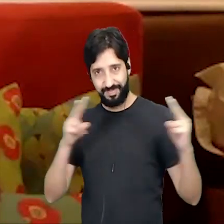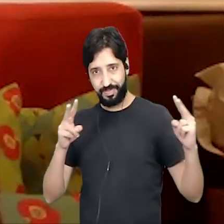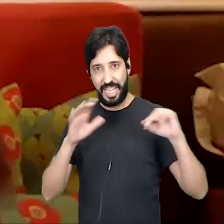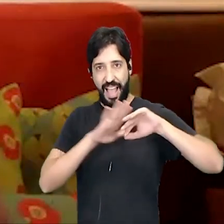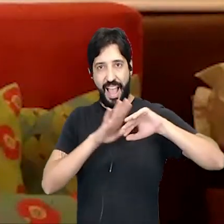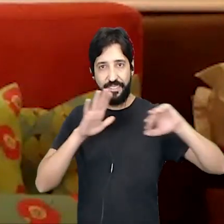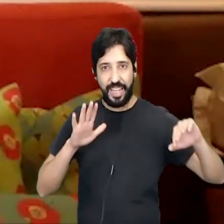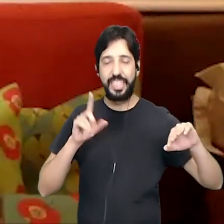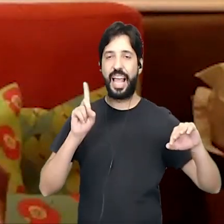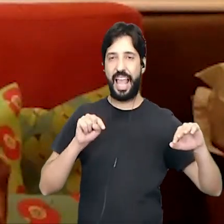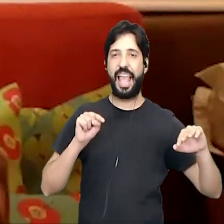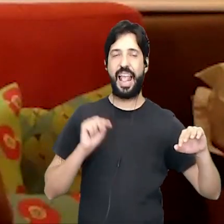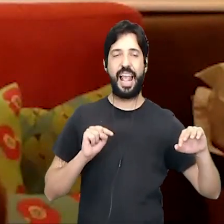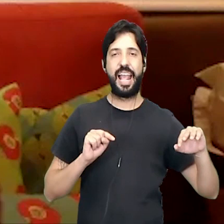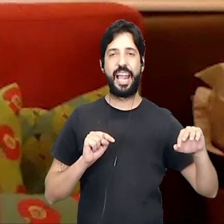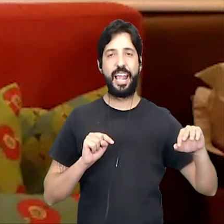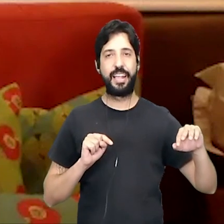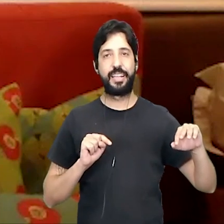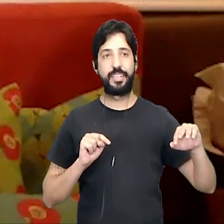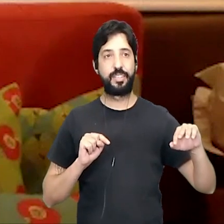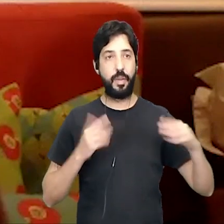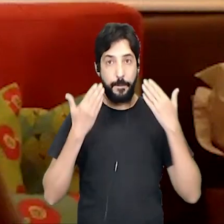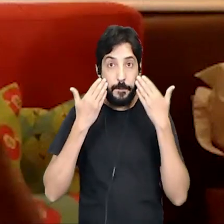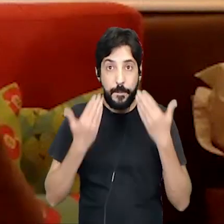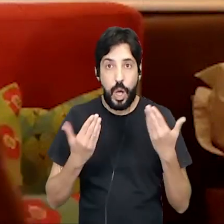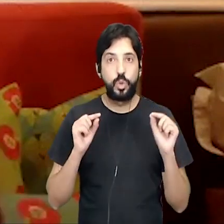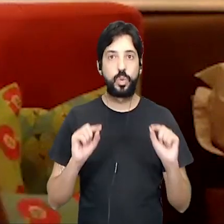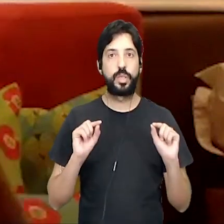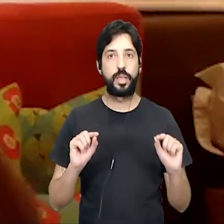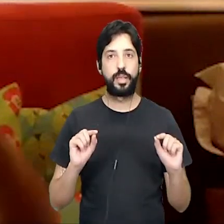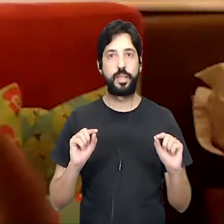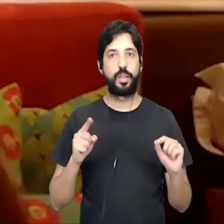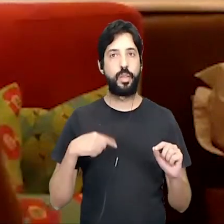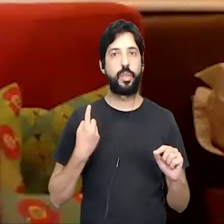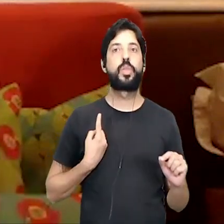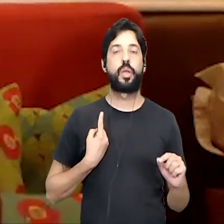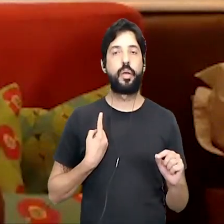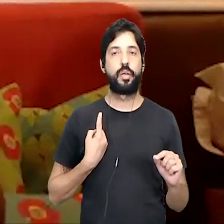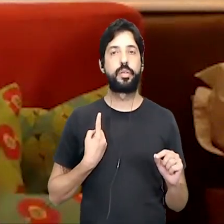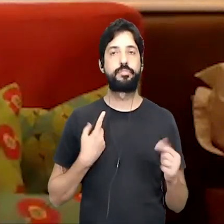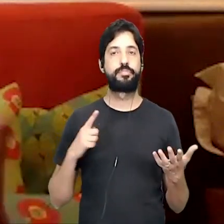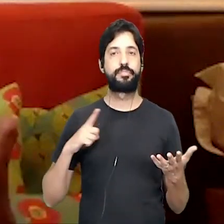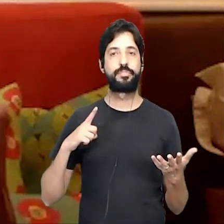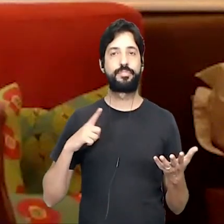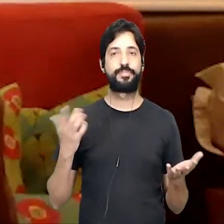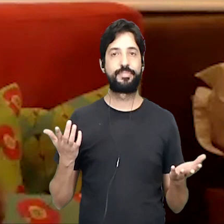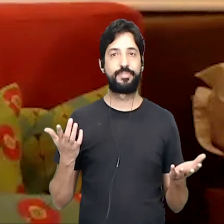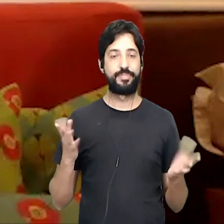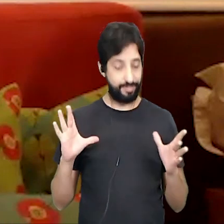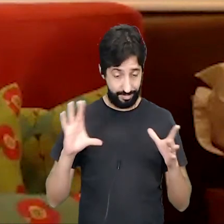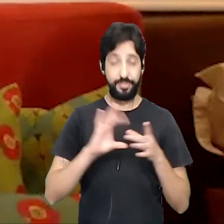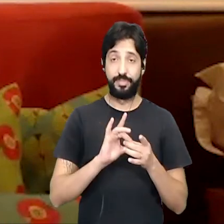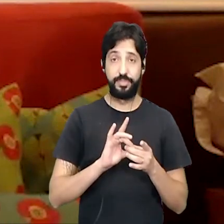A condição do isolamento, ela só evidencia o quanto que